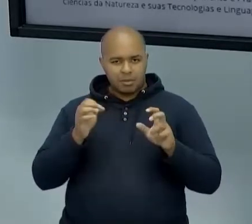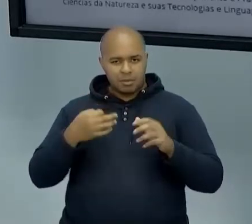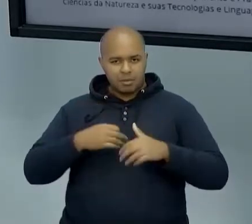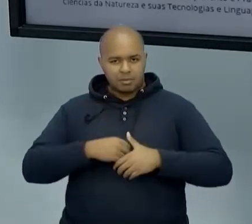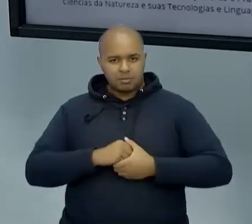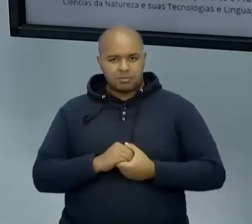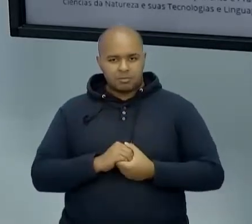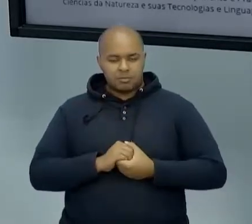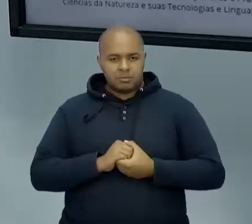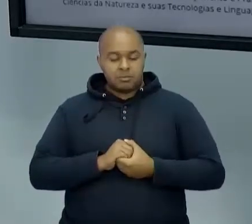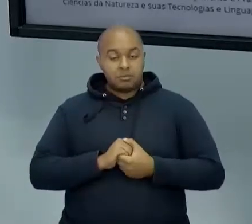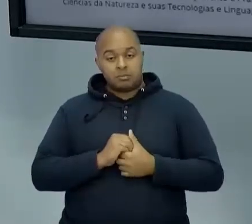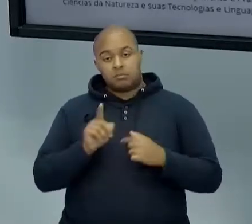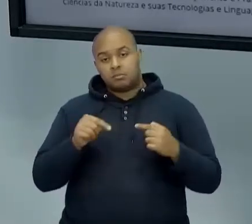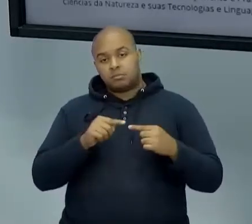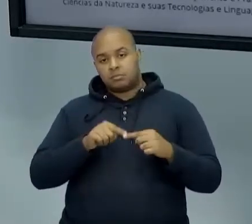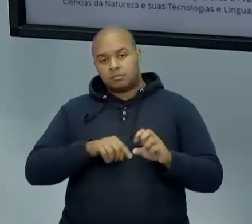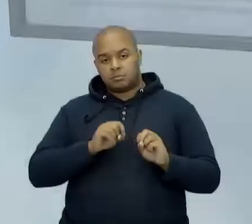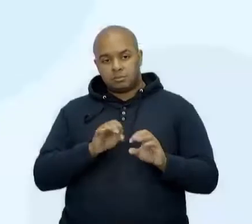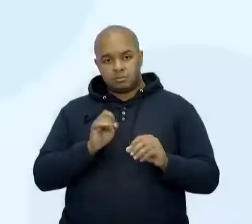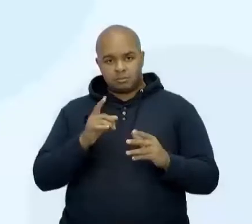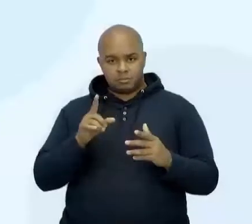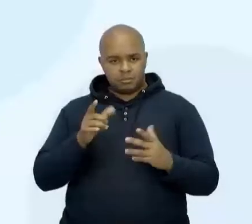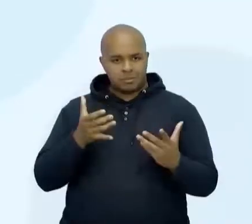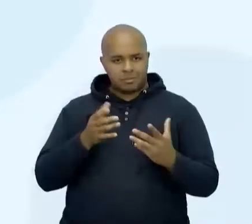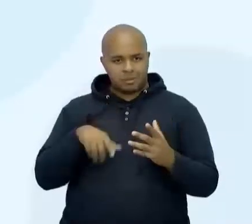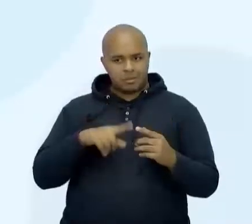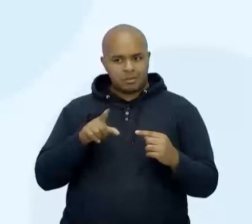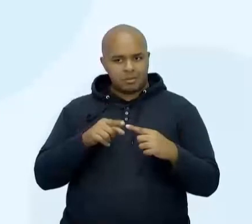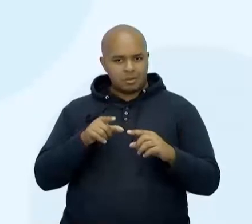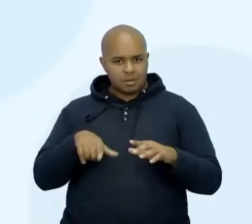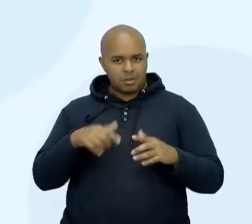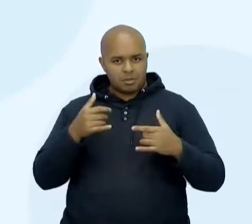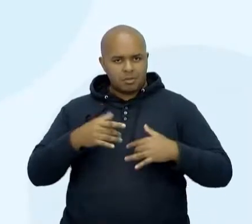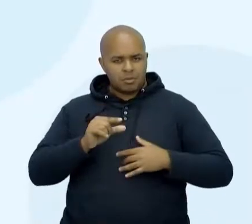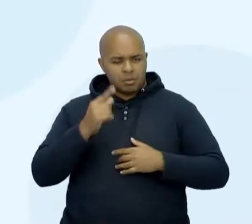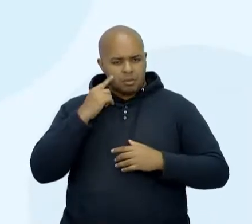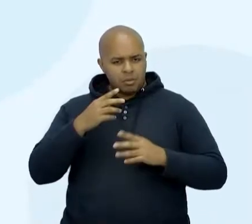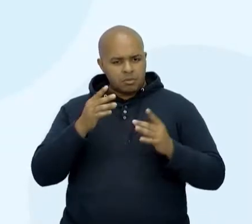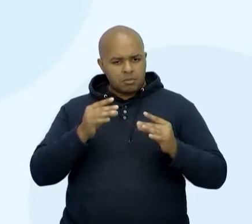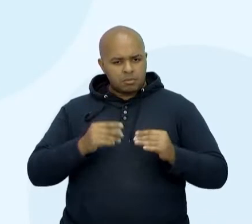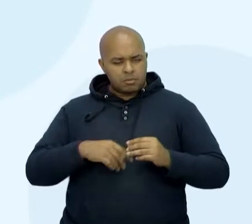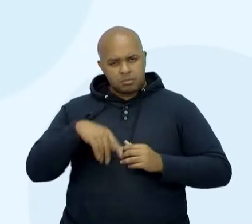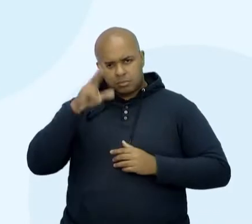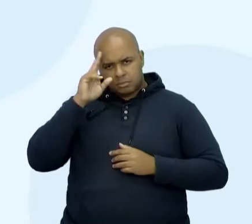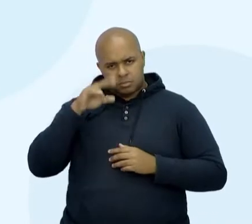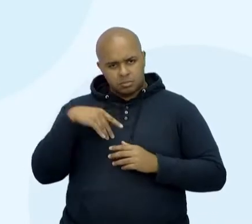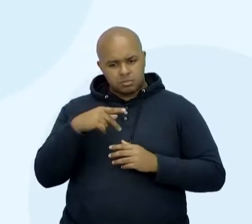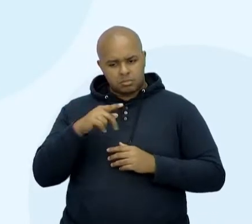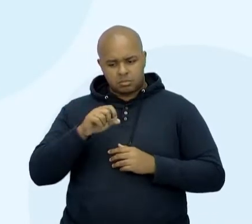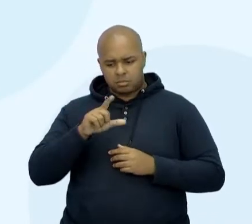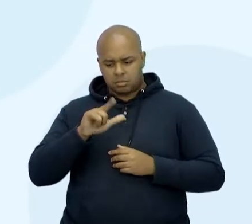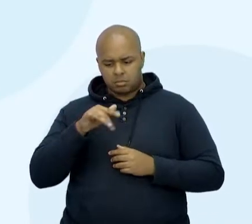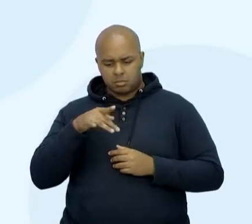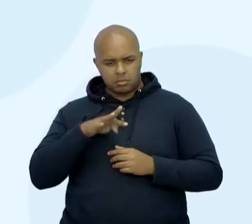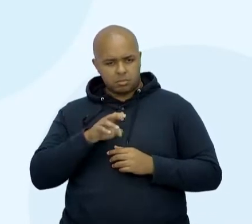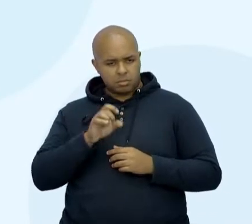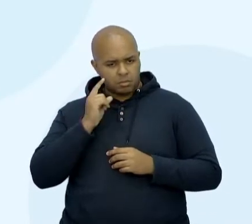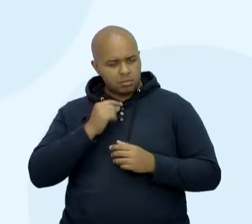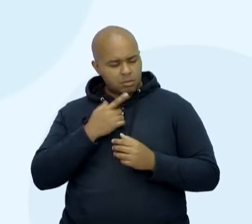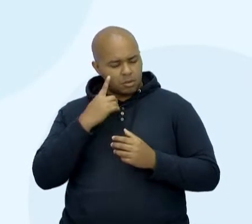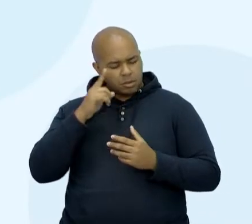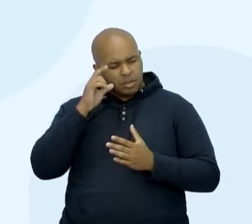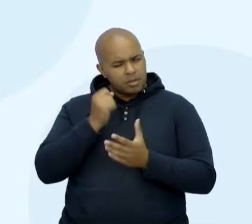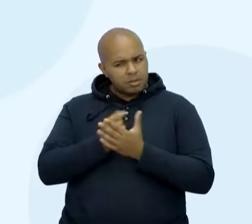bom? E o objetivo aí da nossa aula de hoje é falar um pouquinho aí dos aspectos históricos dos polímeros, definição